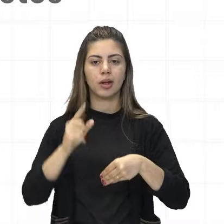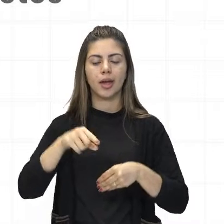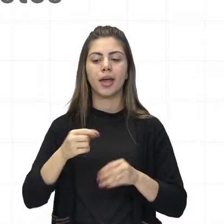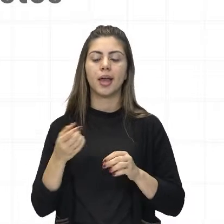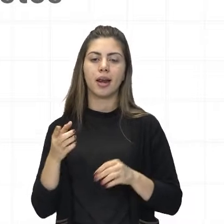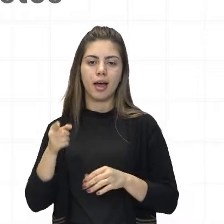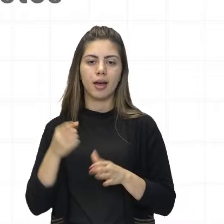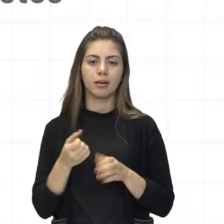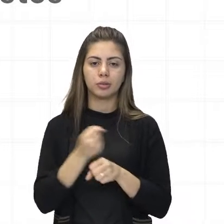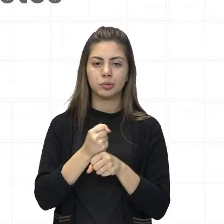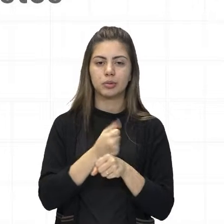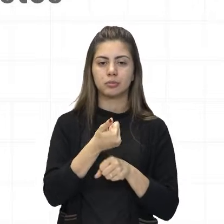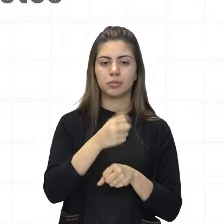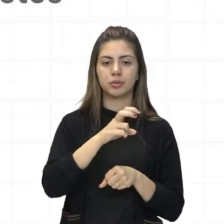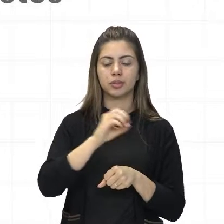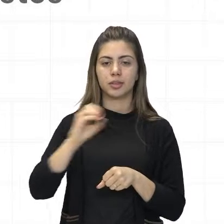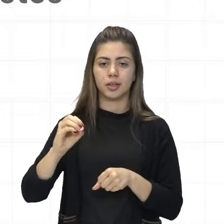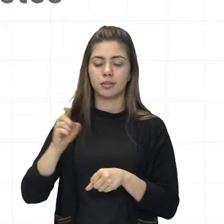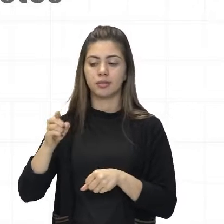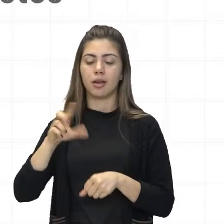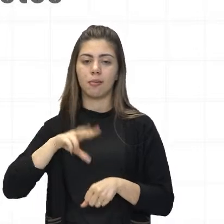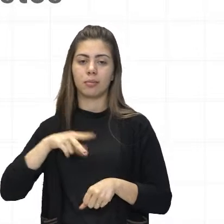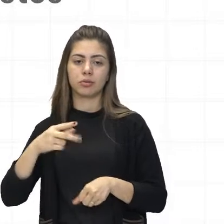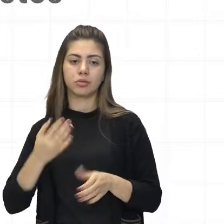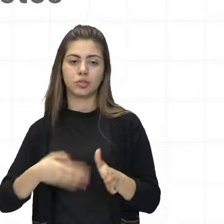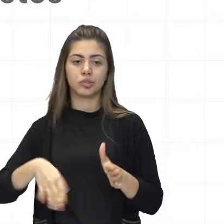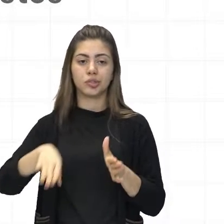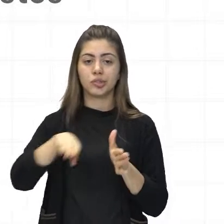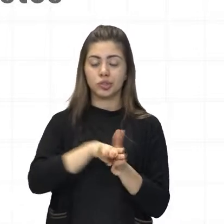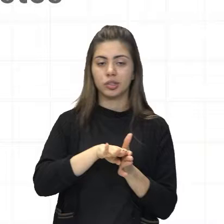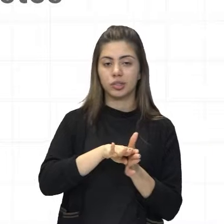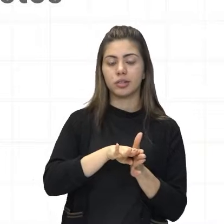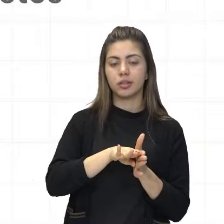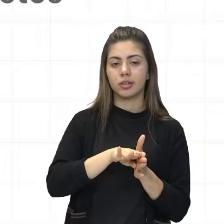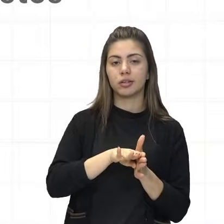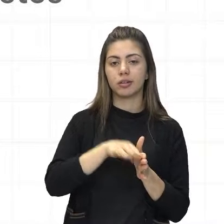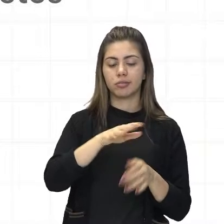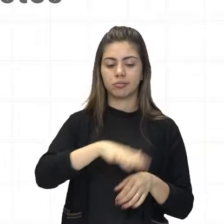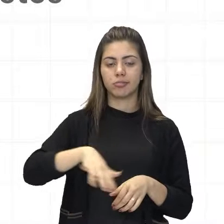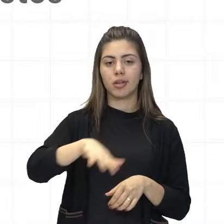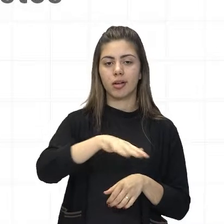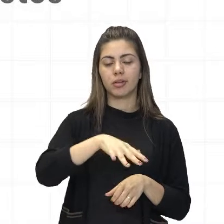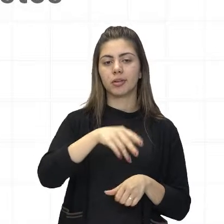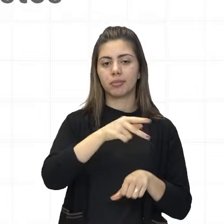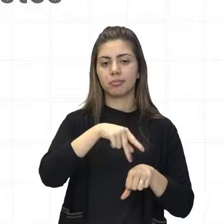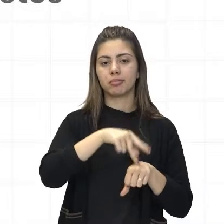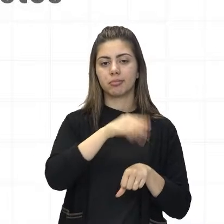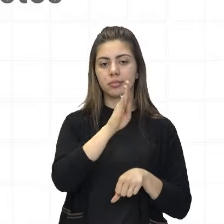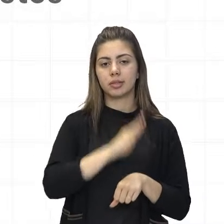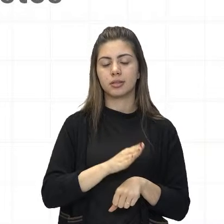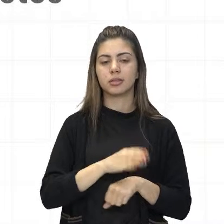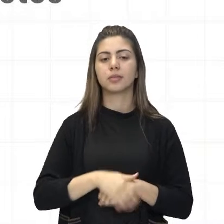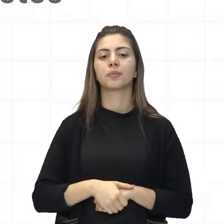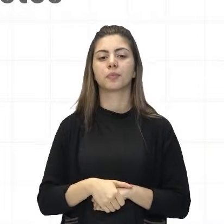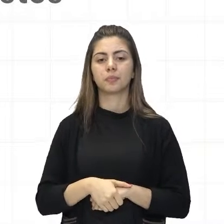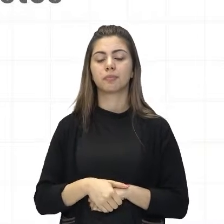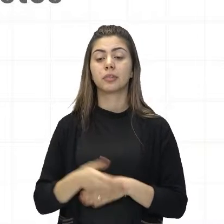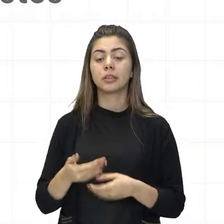dos portugueses à região brasileira em abril de 1500. Então, há